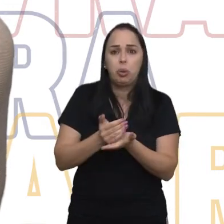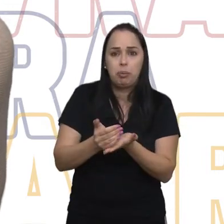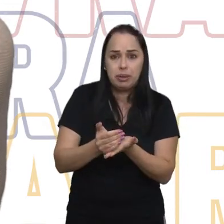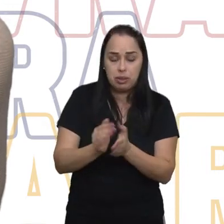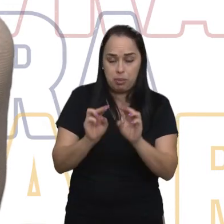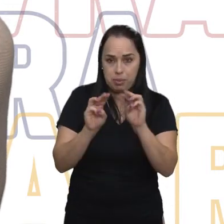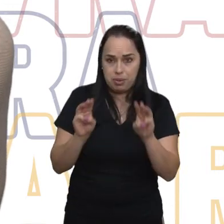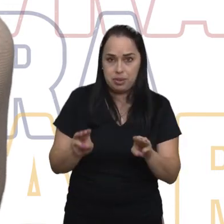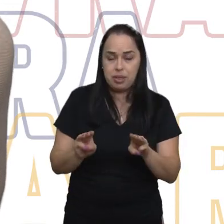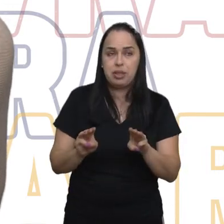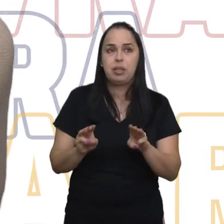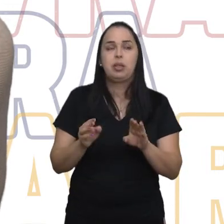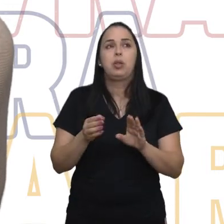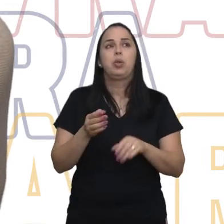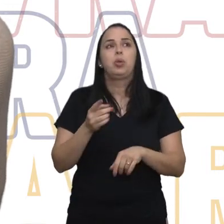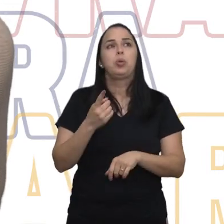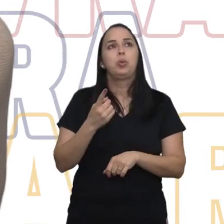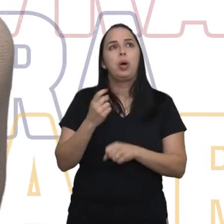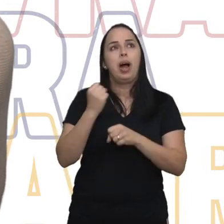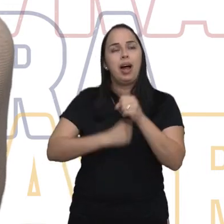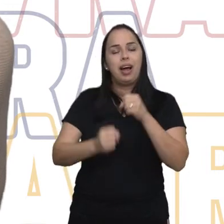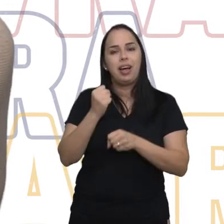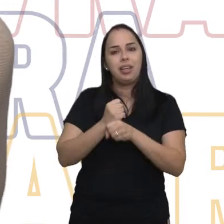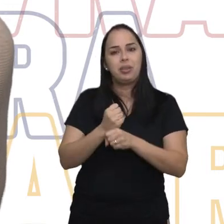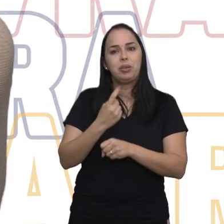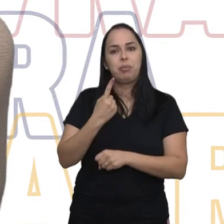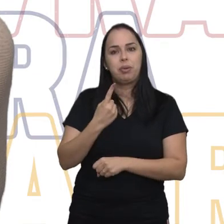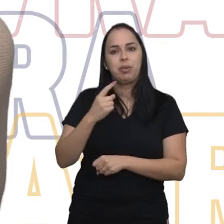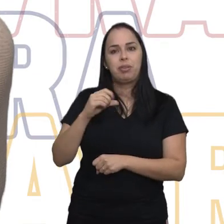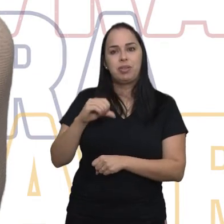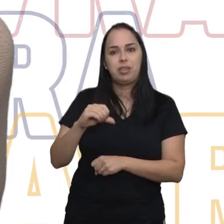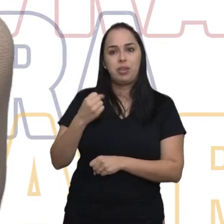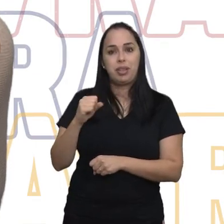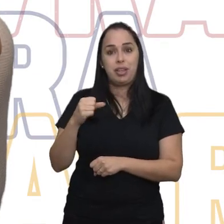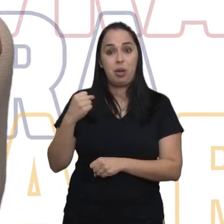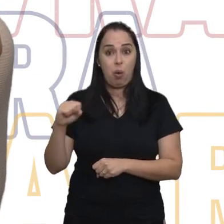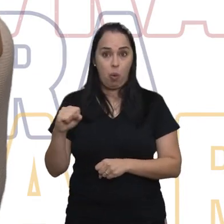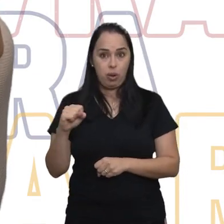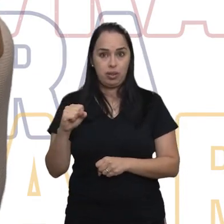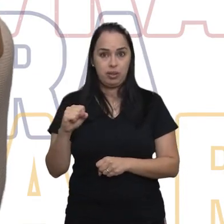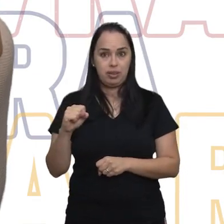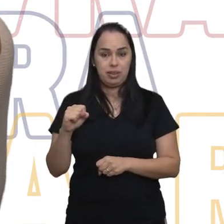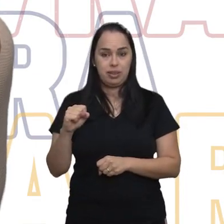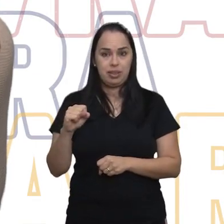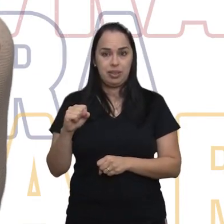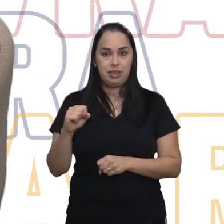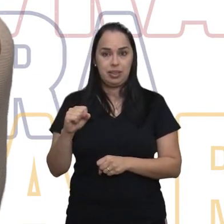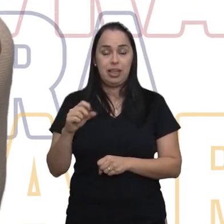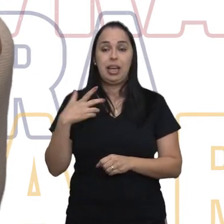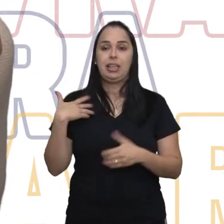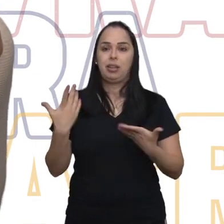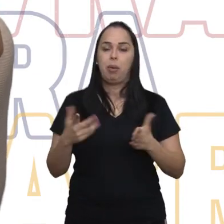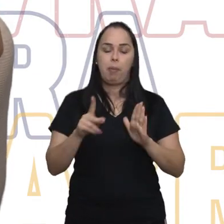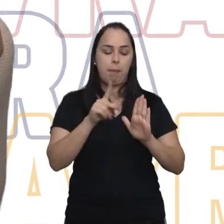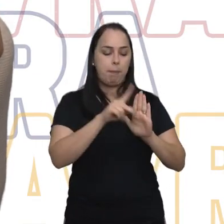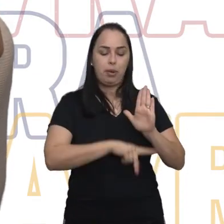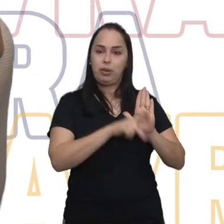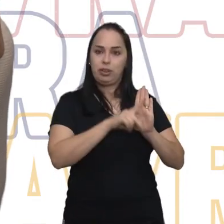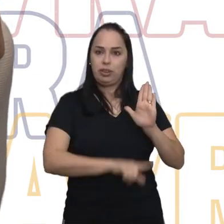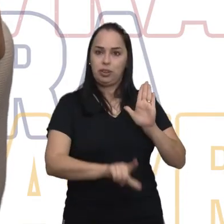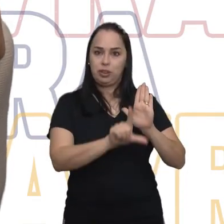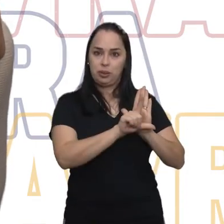11 de agosto de 1988, ele então recebe uma lei de criação, né,